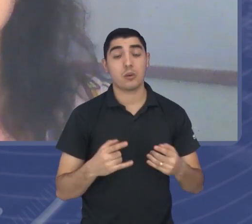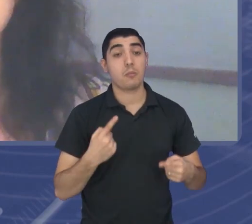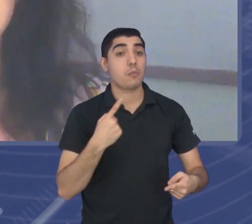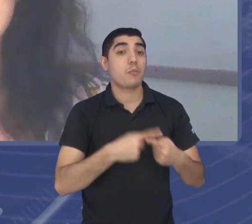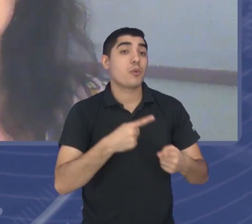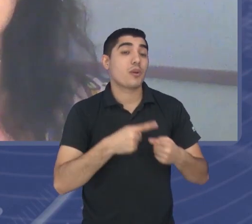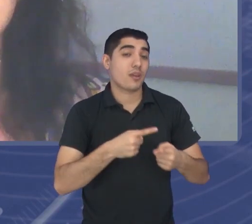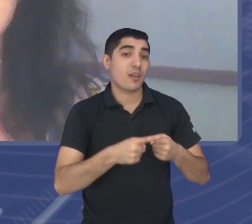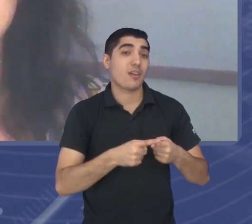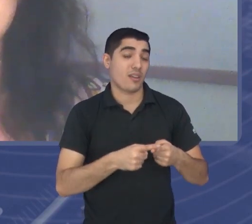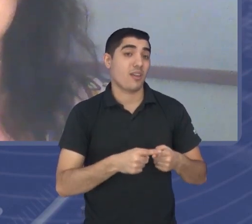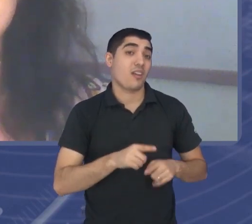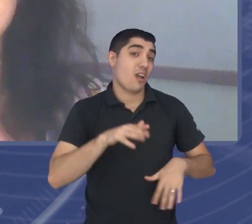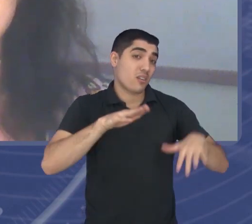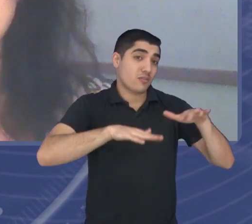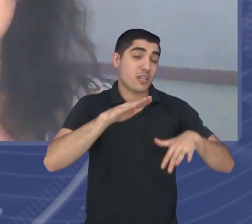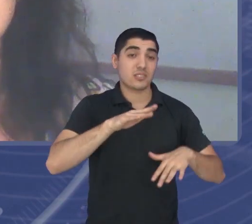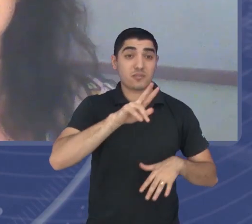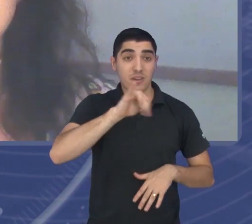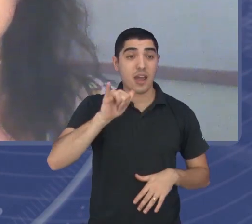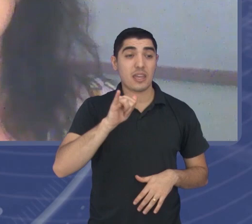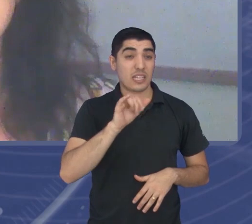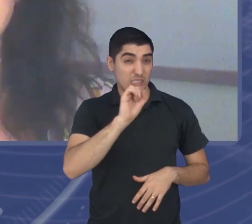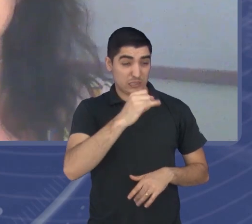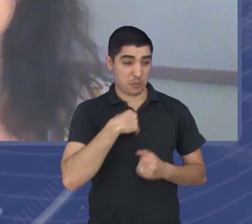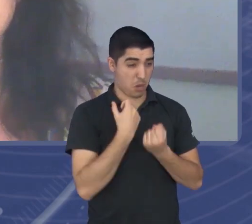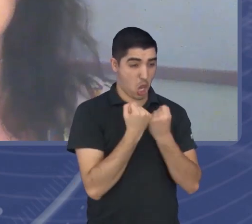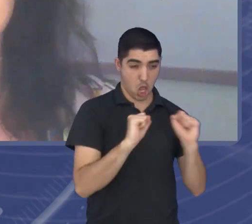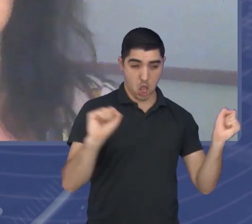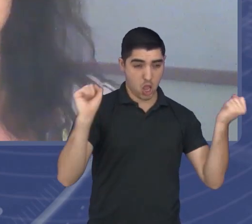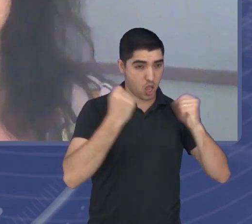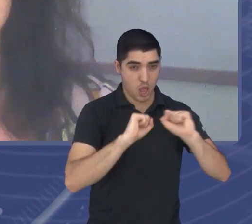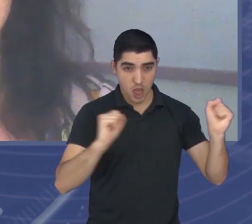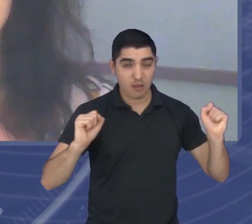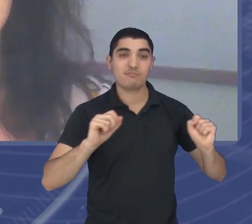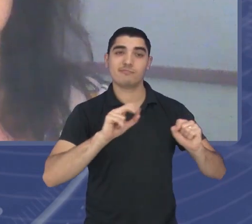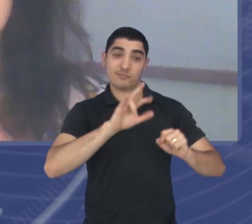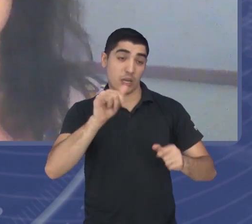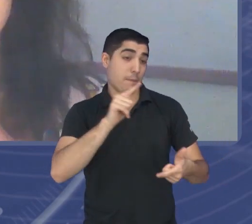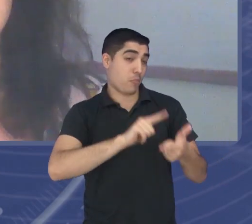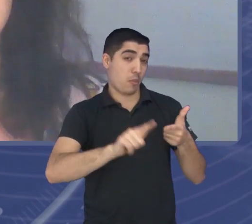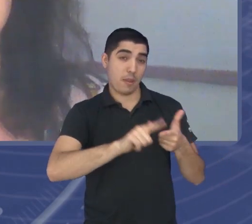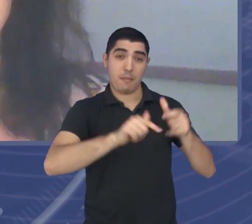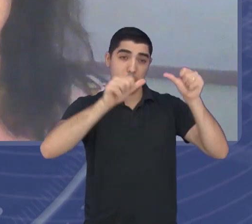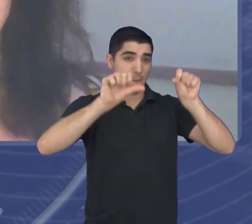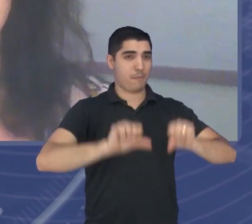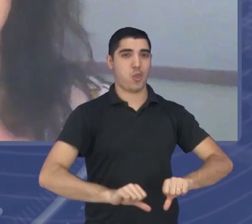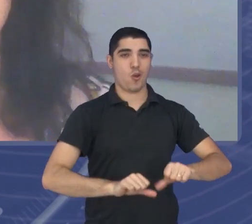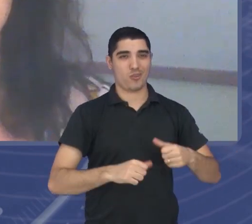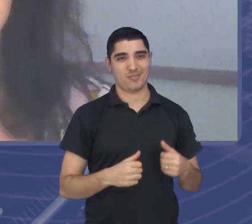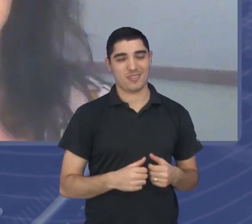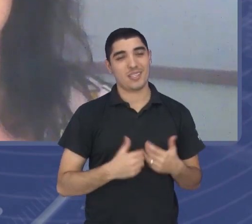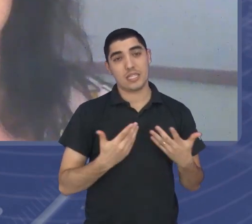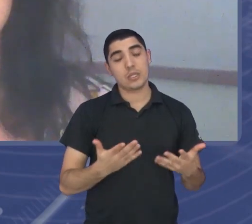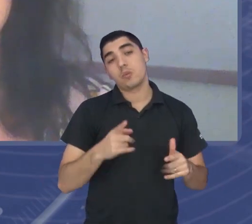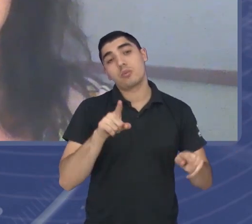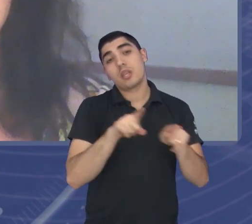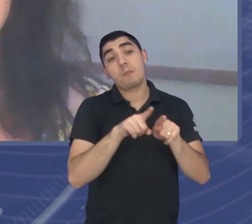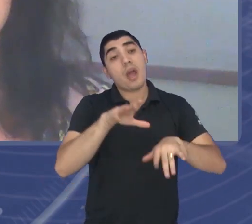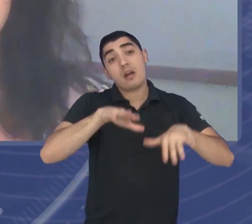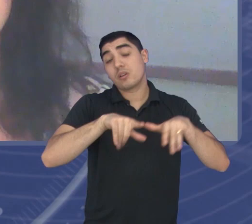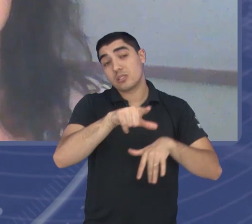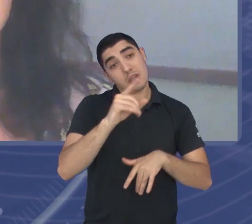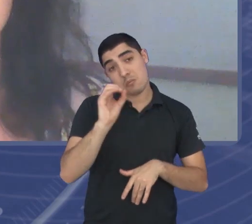vai aumentar ainda mais o problemão. E quando a gente fala de condomínios também, é meio que uma loteria, né? Você vai lá, aluga